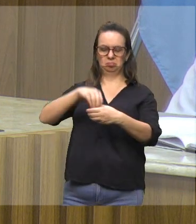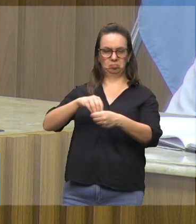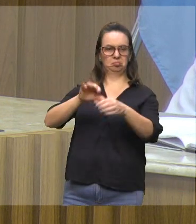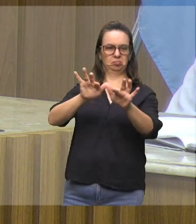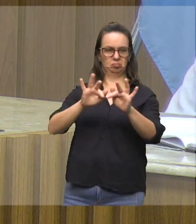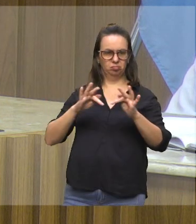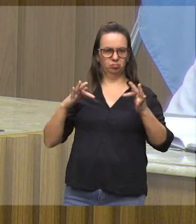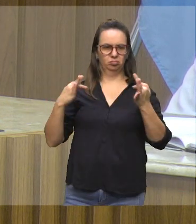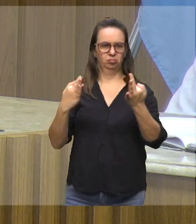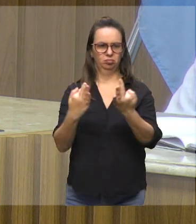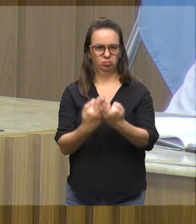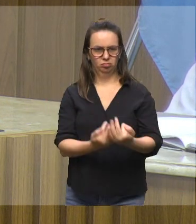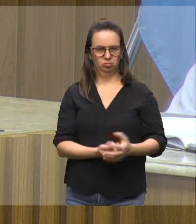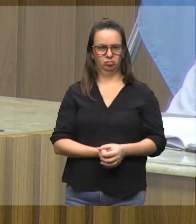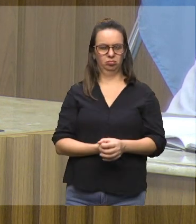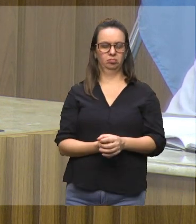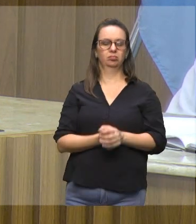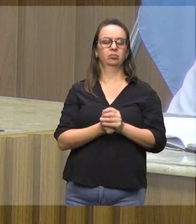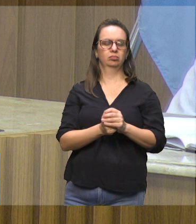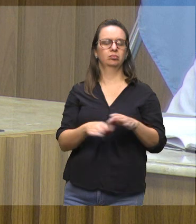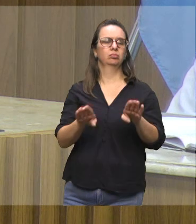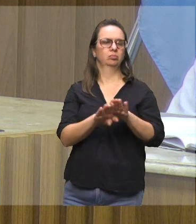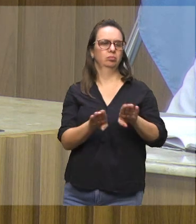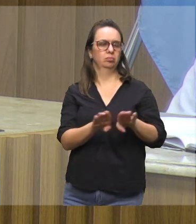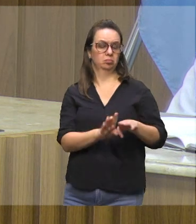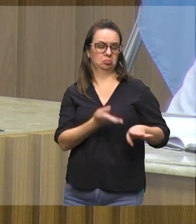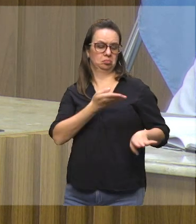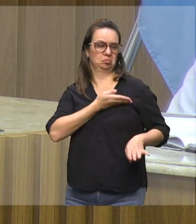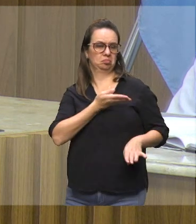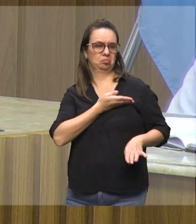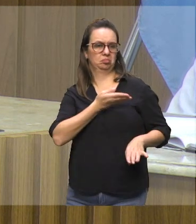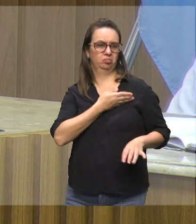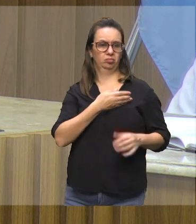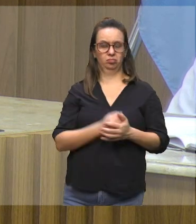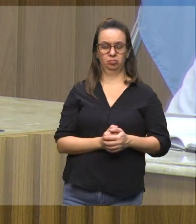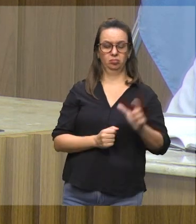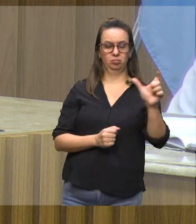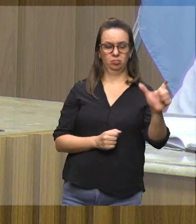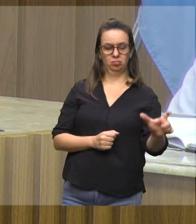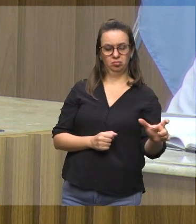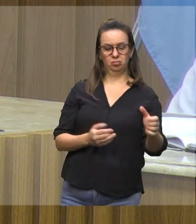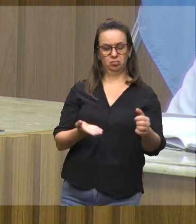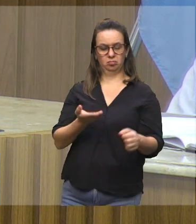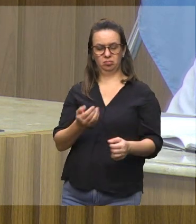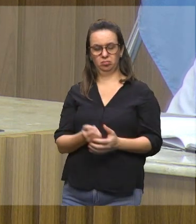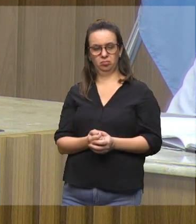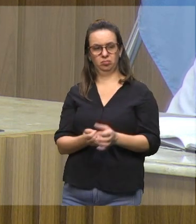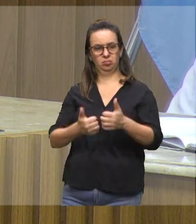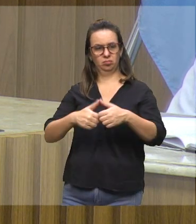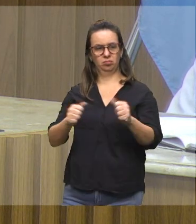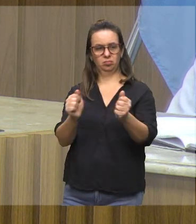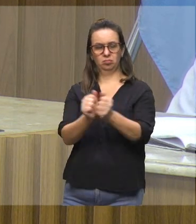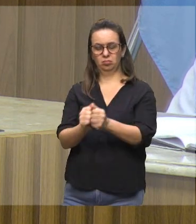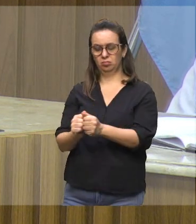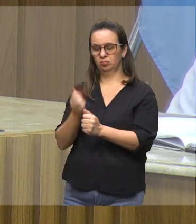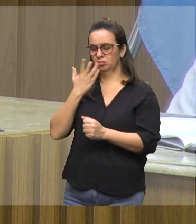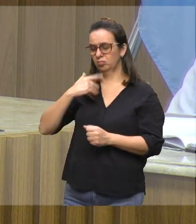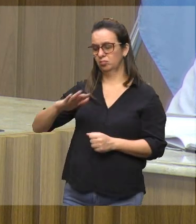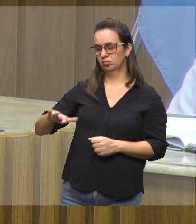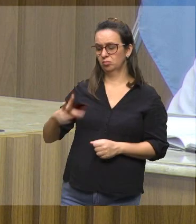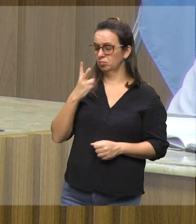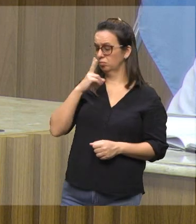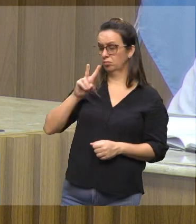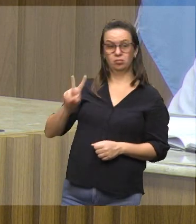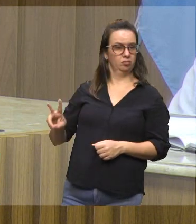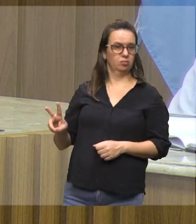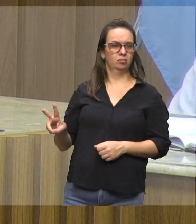os colegas, seja com as pessoas próximas, familiares, enfim, tem que tomar muito cuidado.